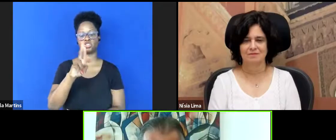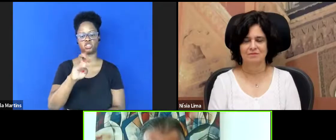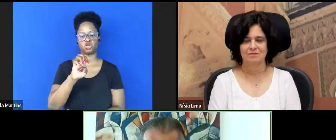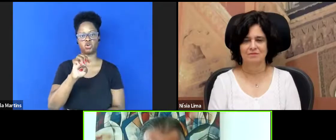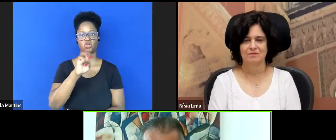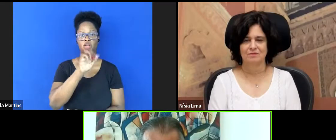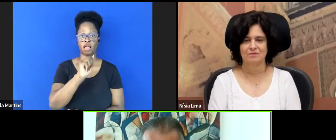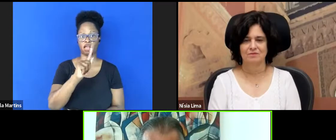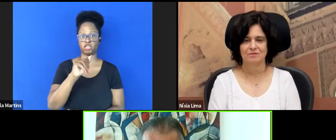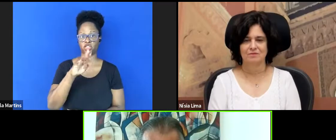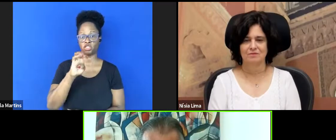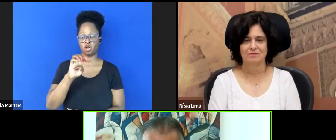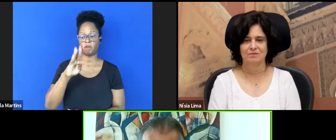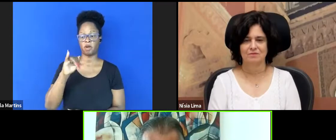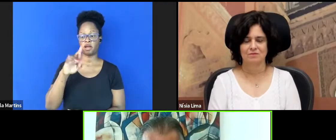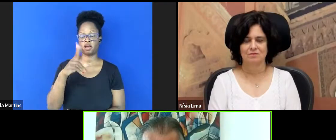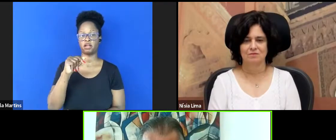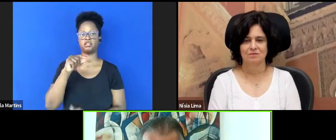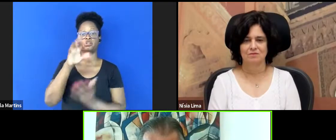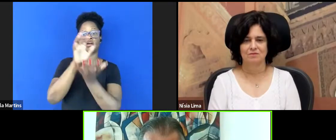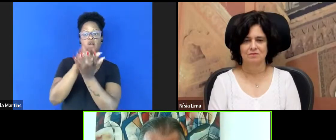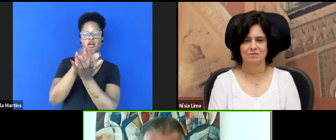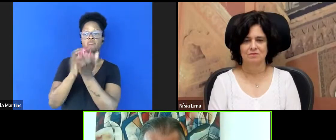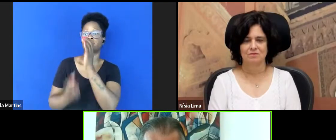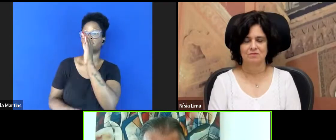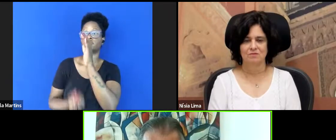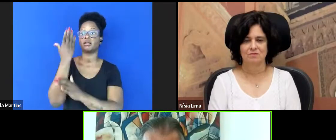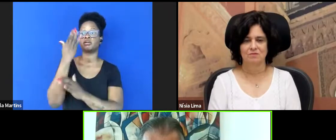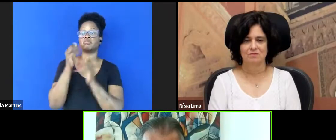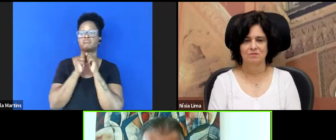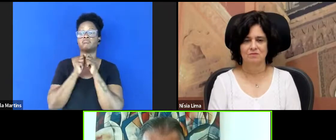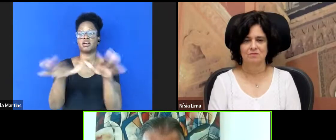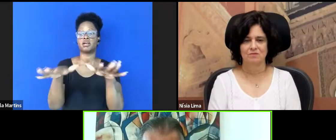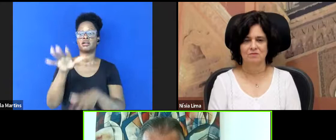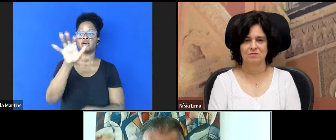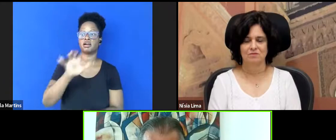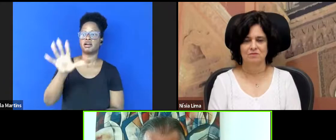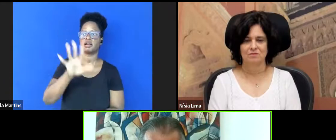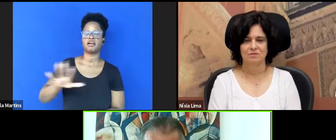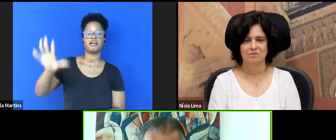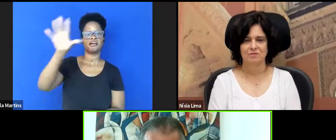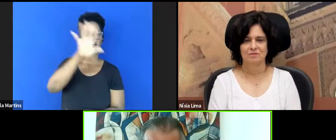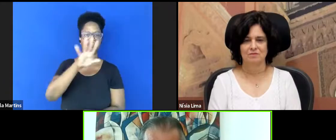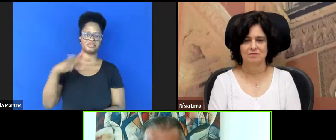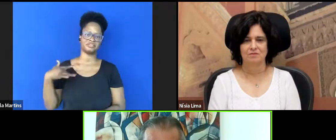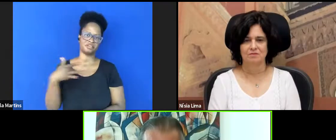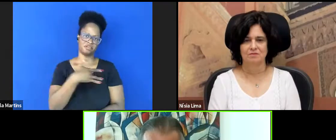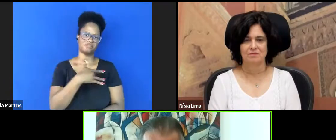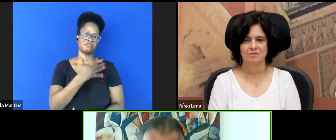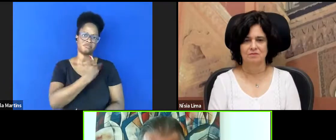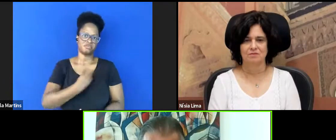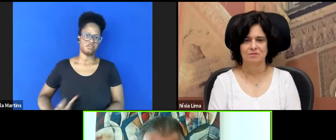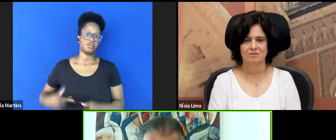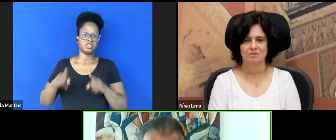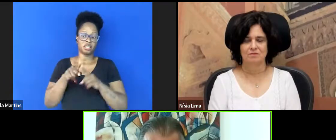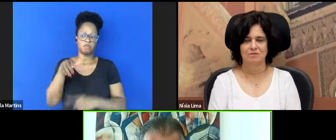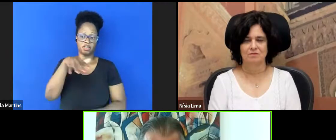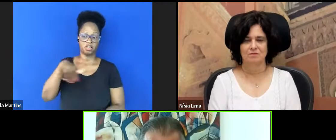Pernambuco, pela formação de RH na região para a área da saúde pública e também na área